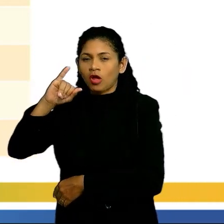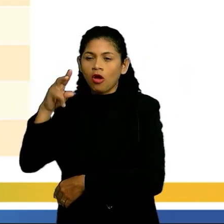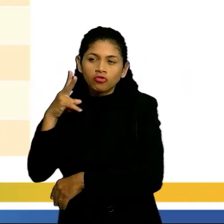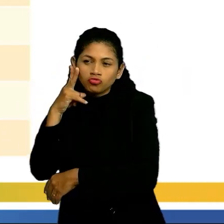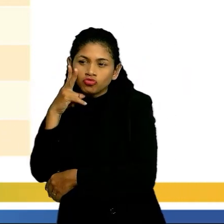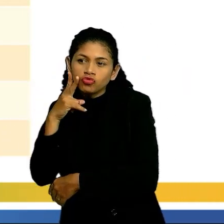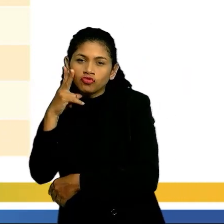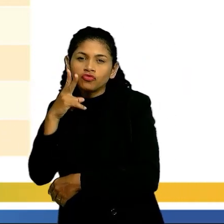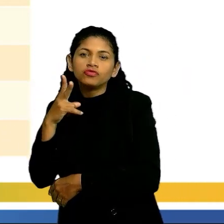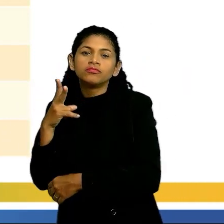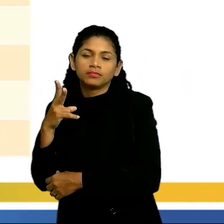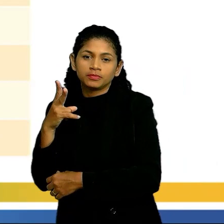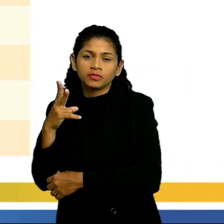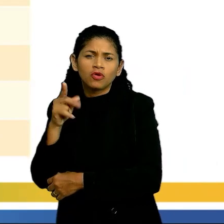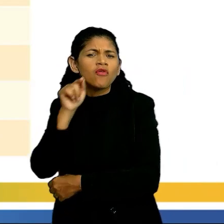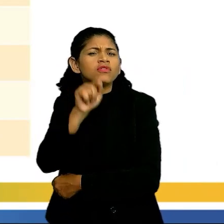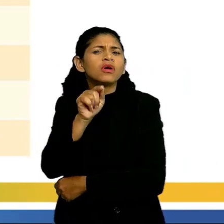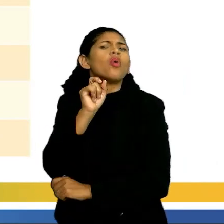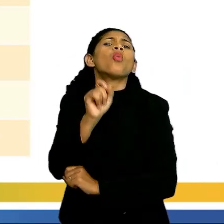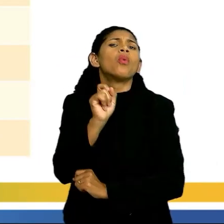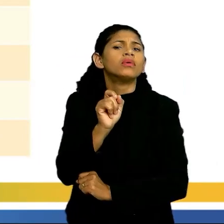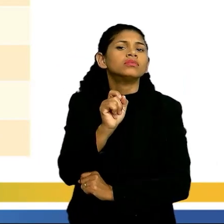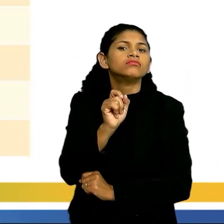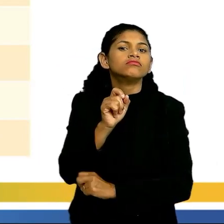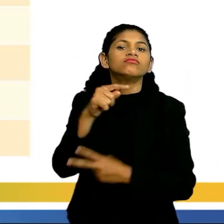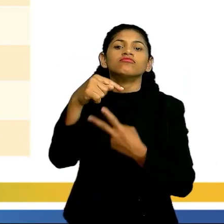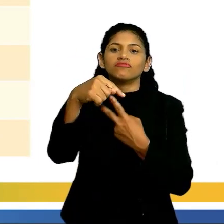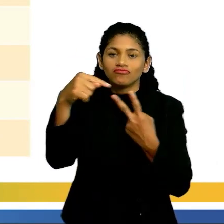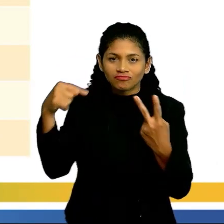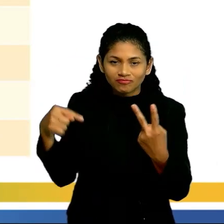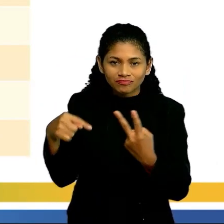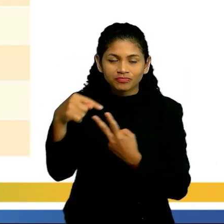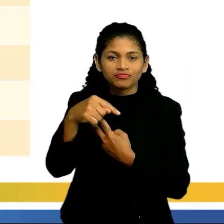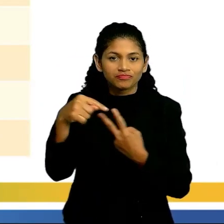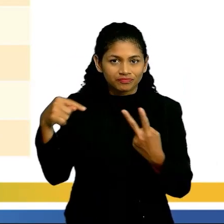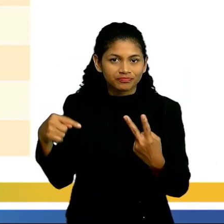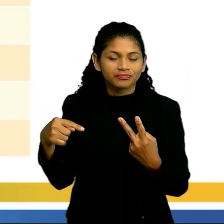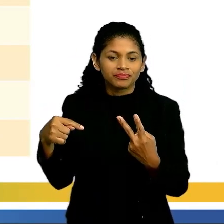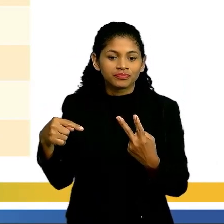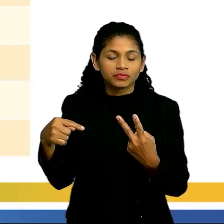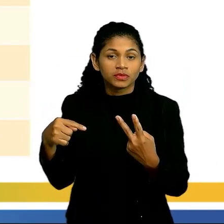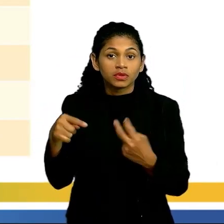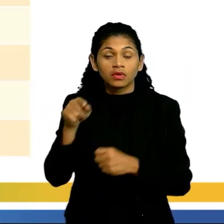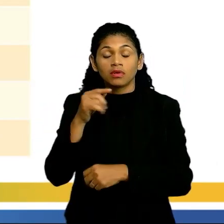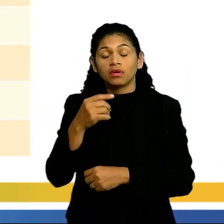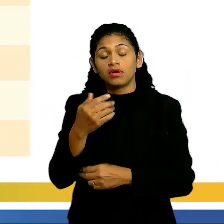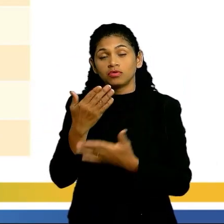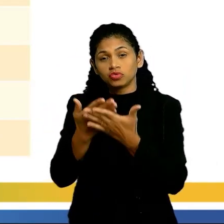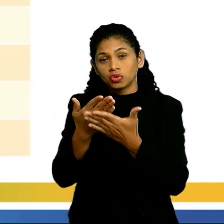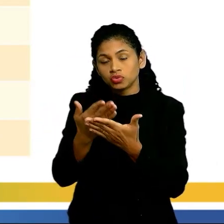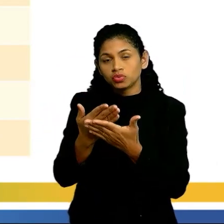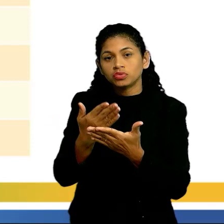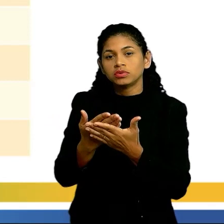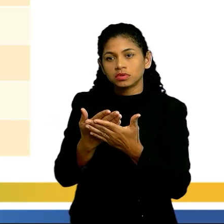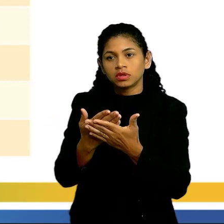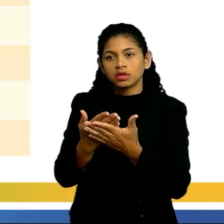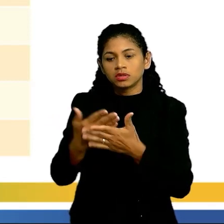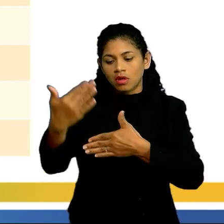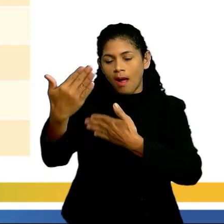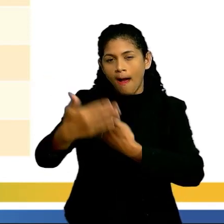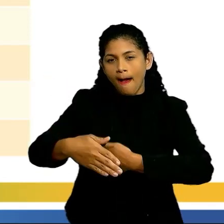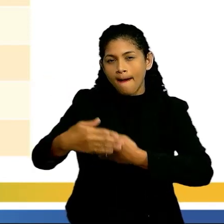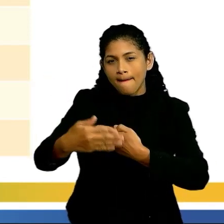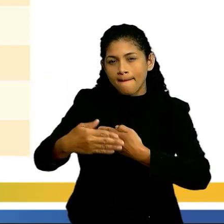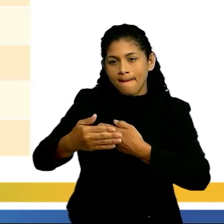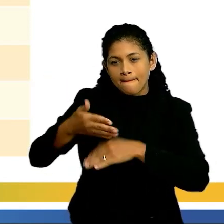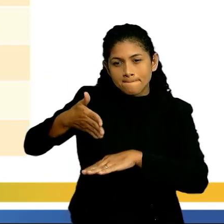embriaguez. E você é o quê? As duas coisas. Então, quando eu estou estudando para fazer as provas do Enem, passar nela, eu estou colocando